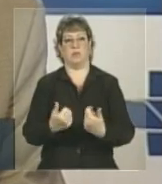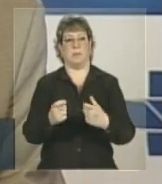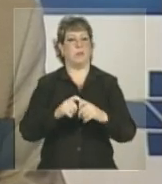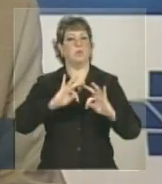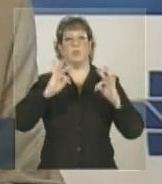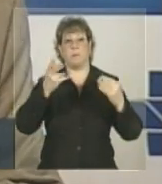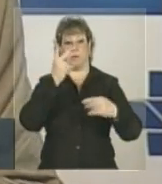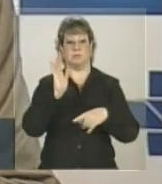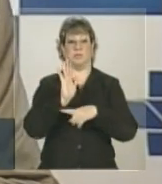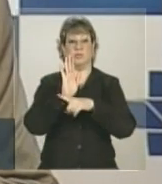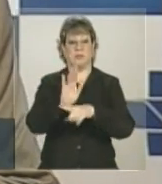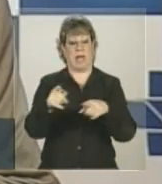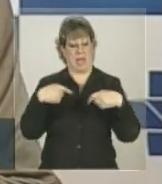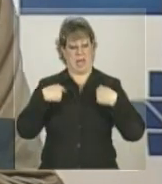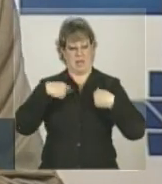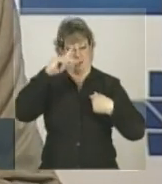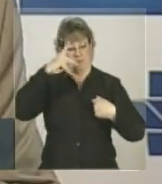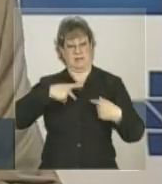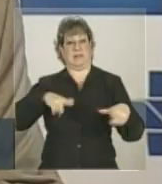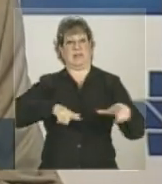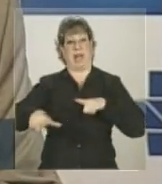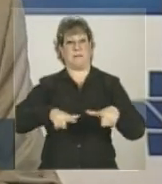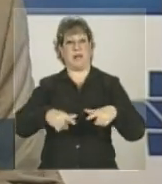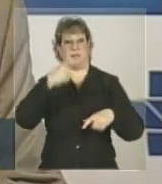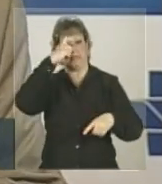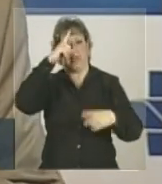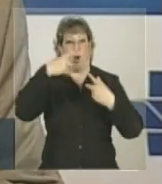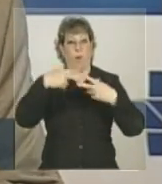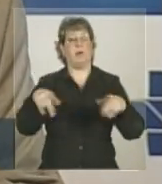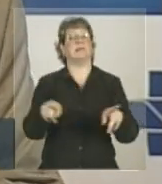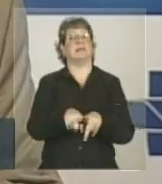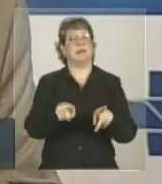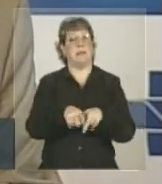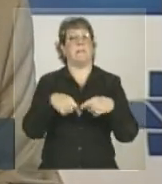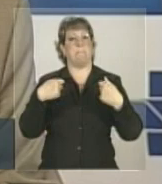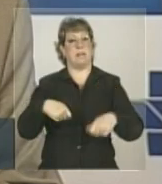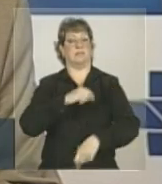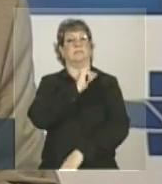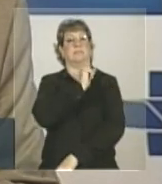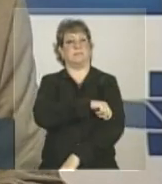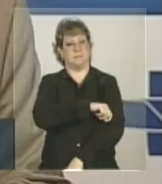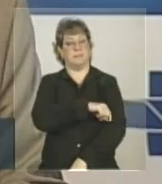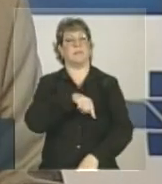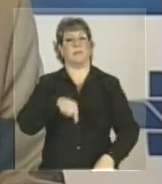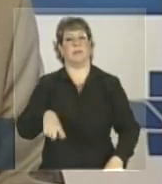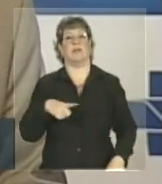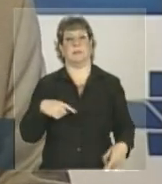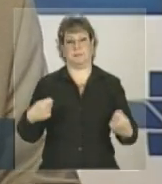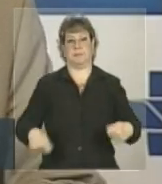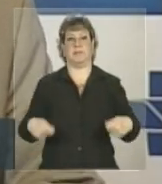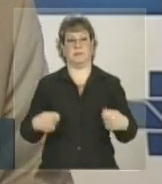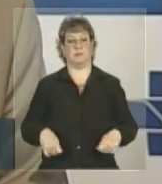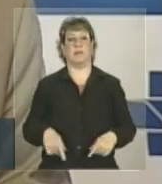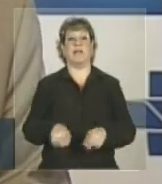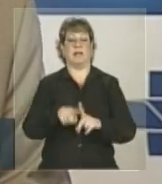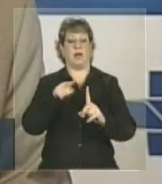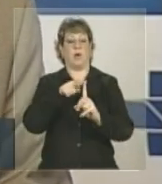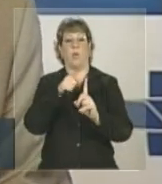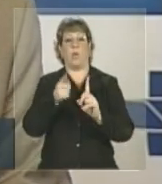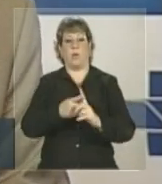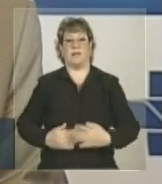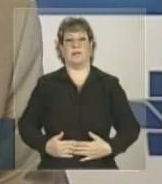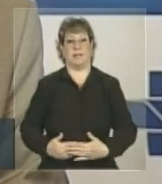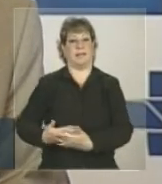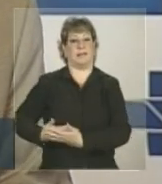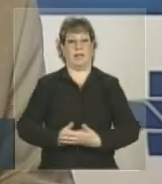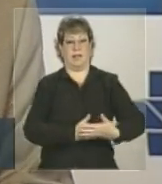saúde é proteger indiretamente essas pessoas em hospitais, em centros de saúde, onde eles trabalham, gestantes em qualquer